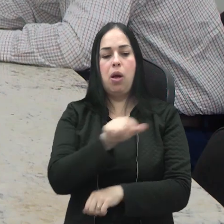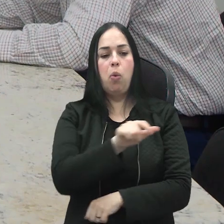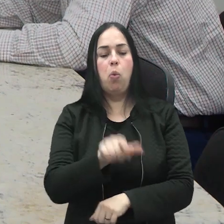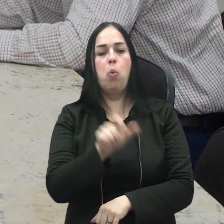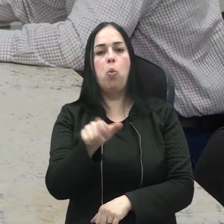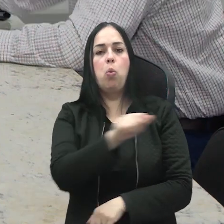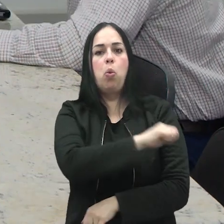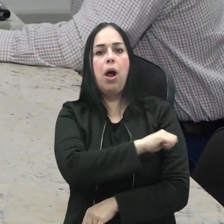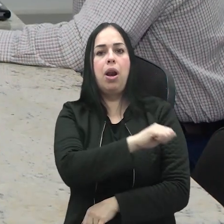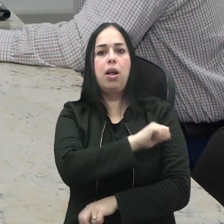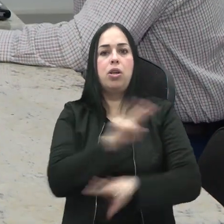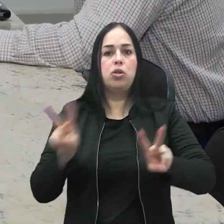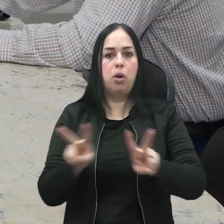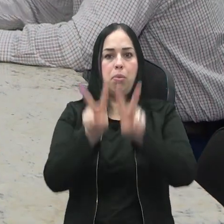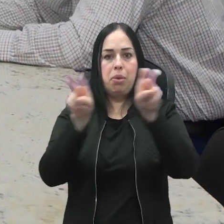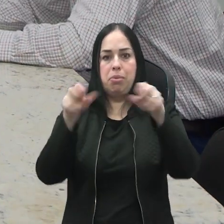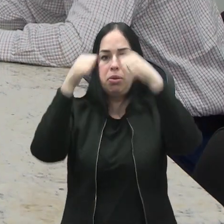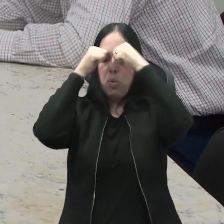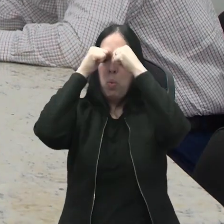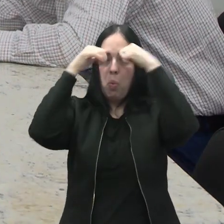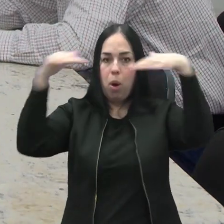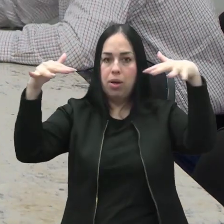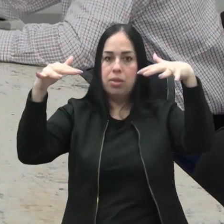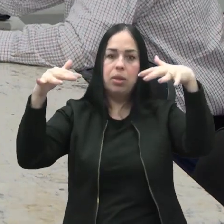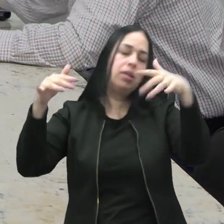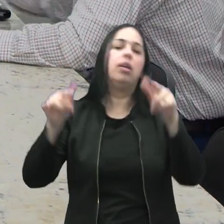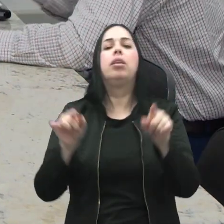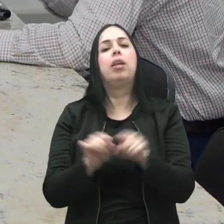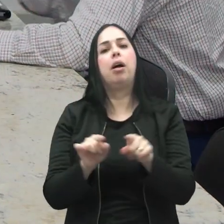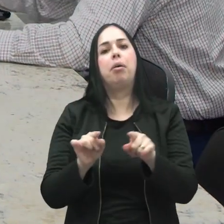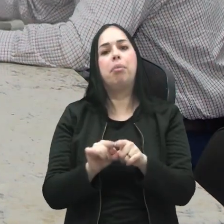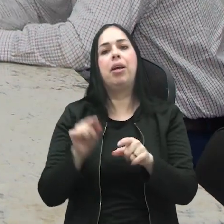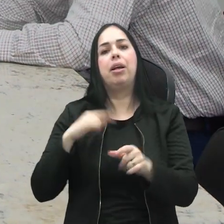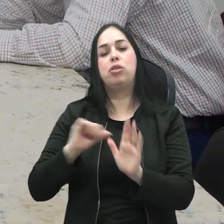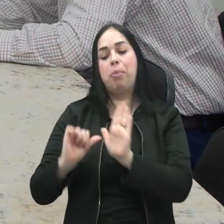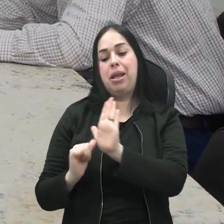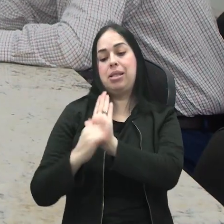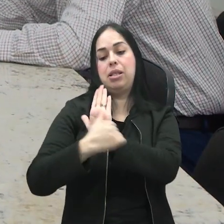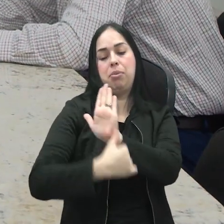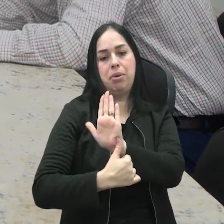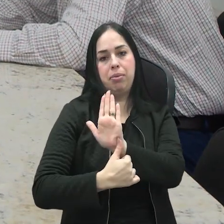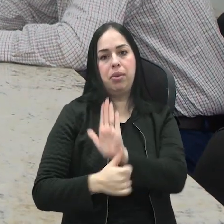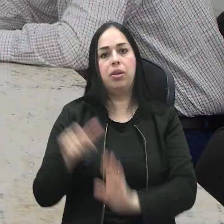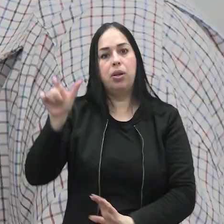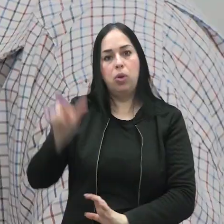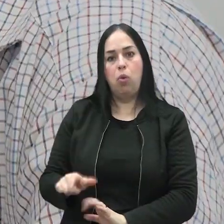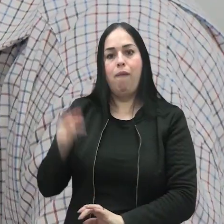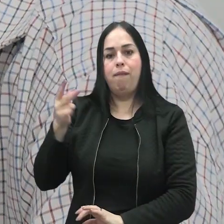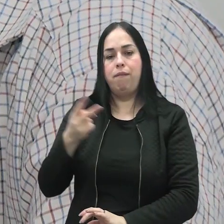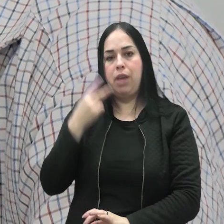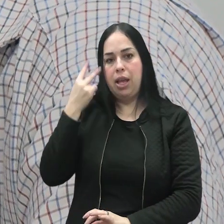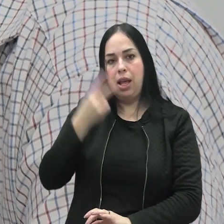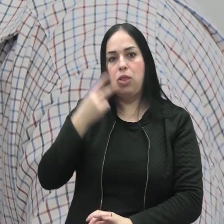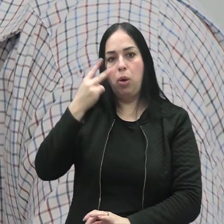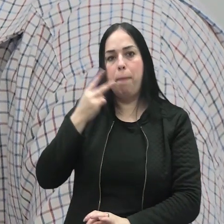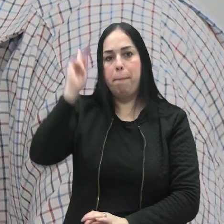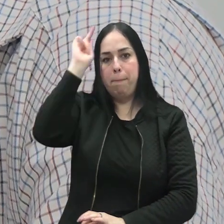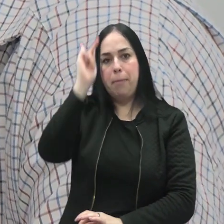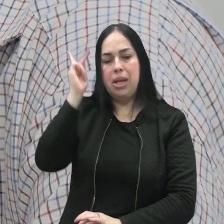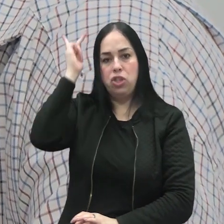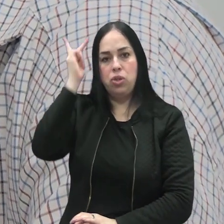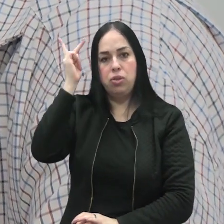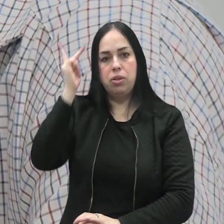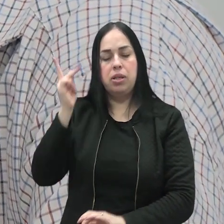para conscientizar alunos sobre o transtorno do espectro autista e sobre a síndrome de Down. De acordo com o